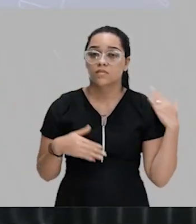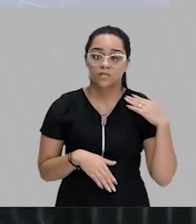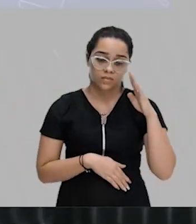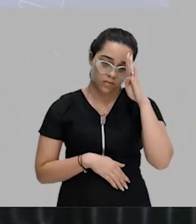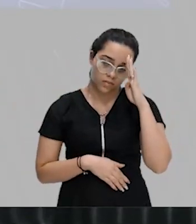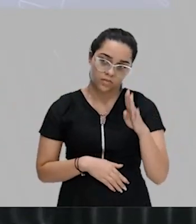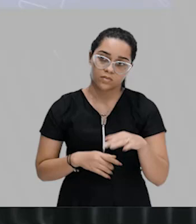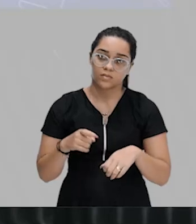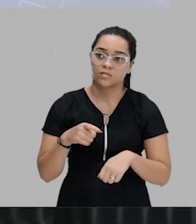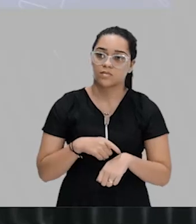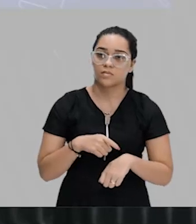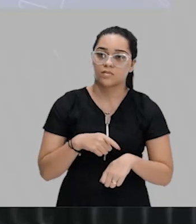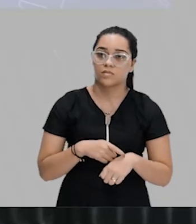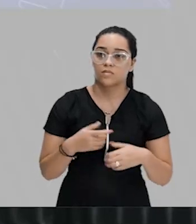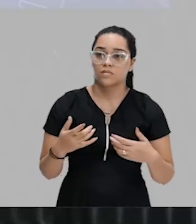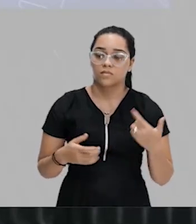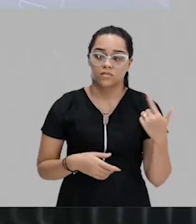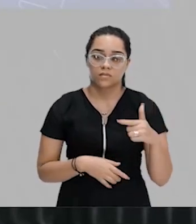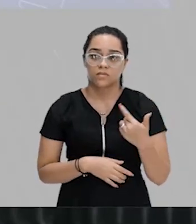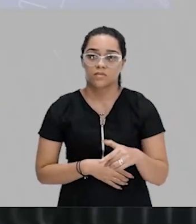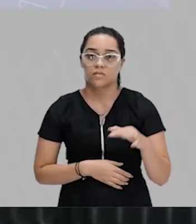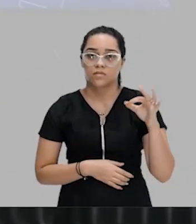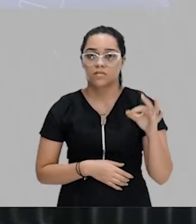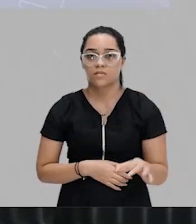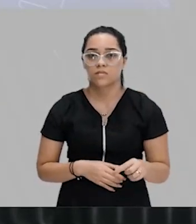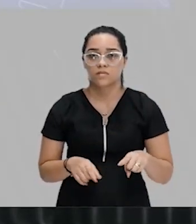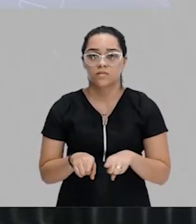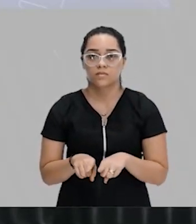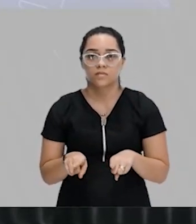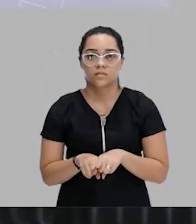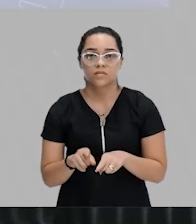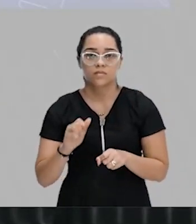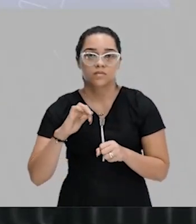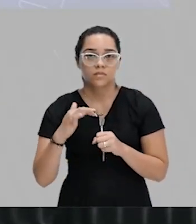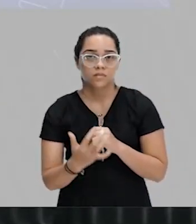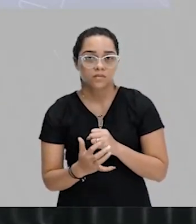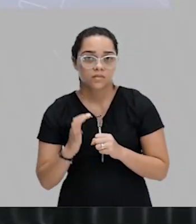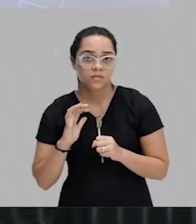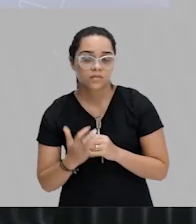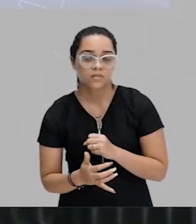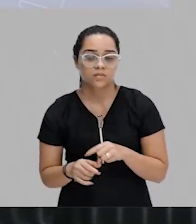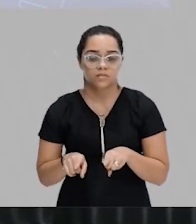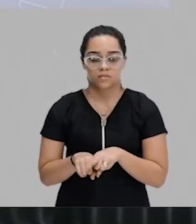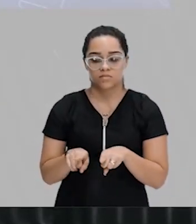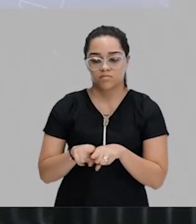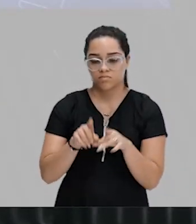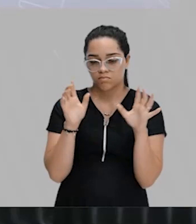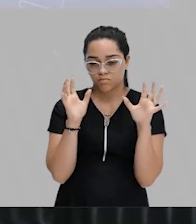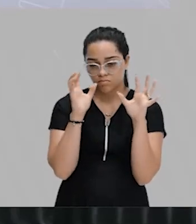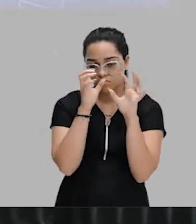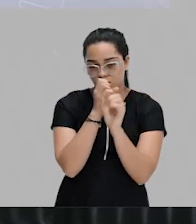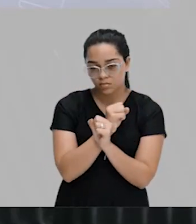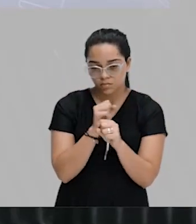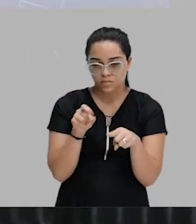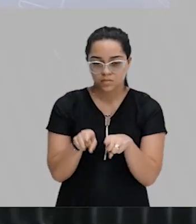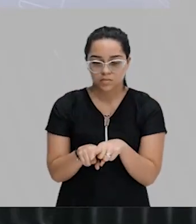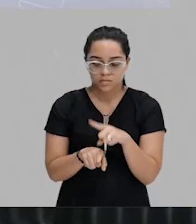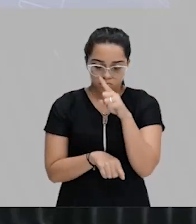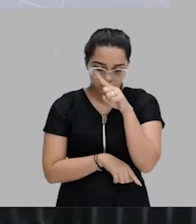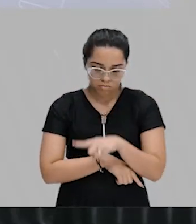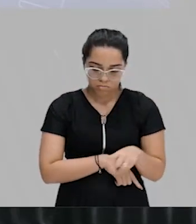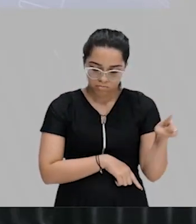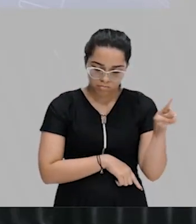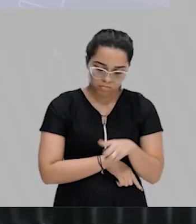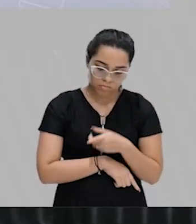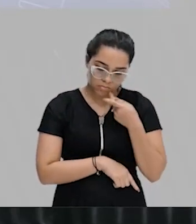em tempos de incertezas, em tempos de pandemia, em tempos obscuros, de negacionismo,